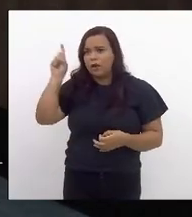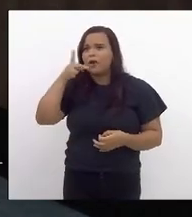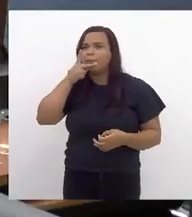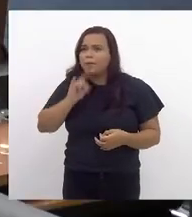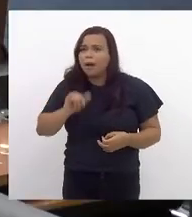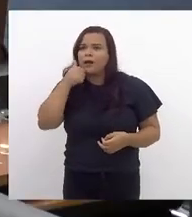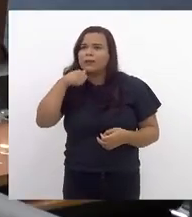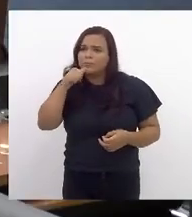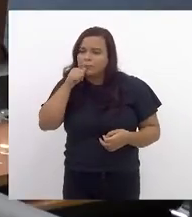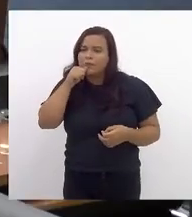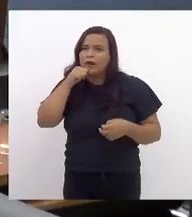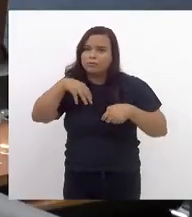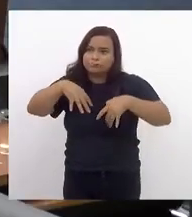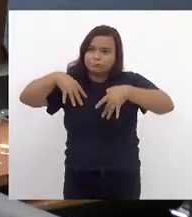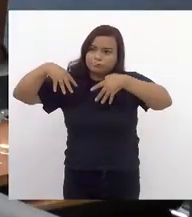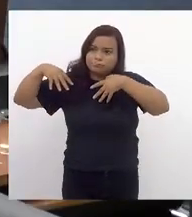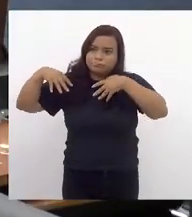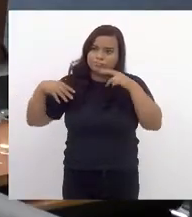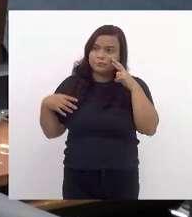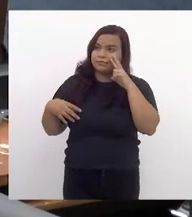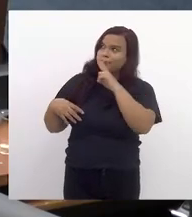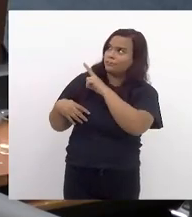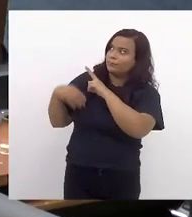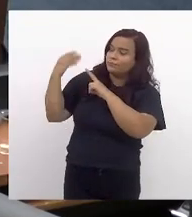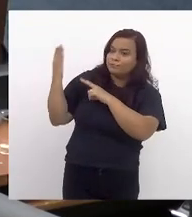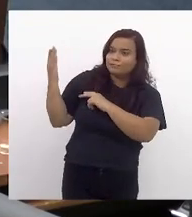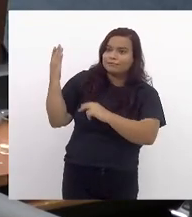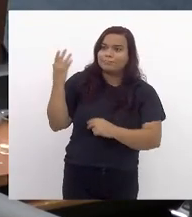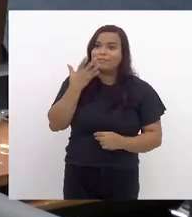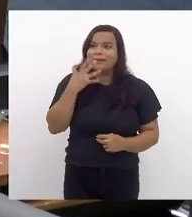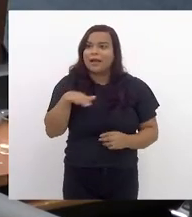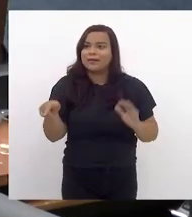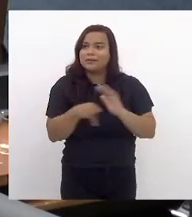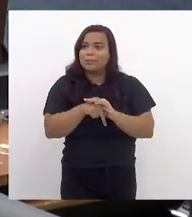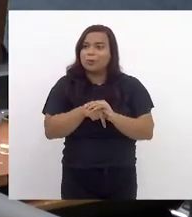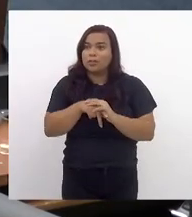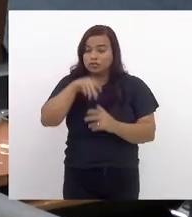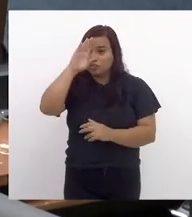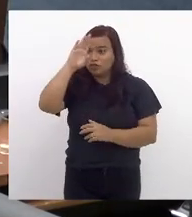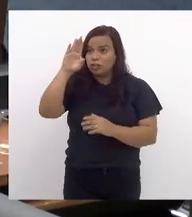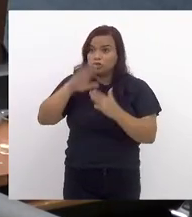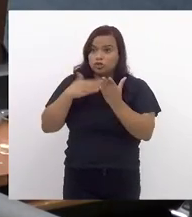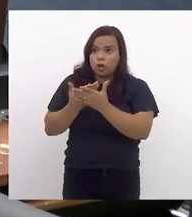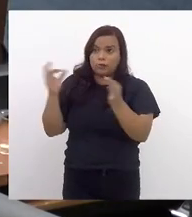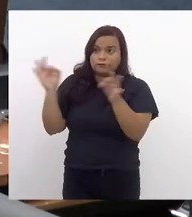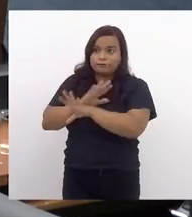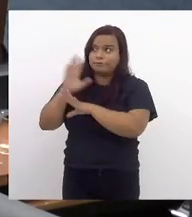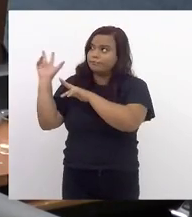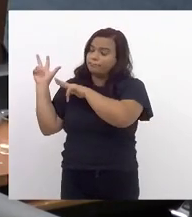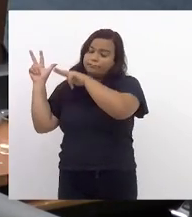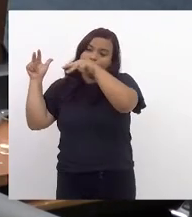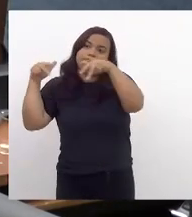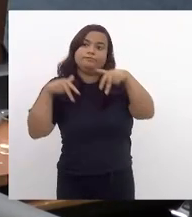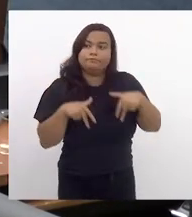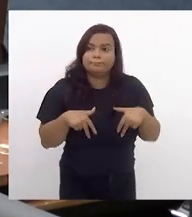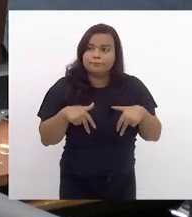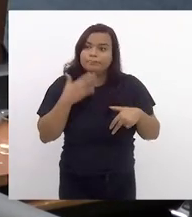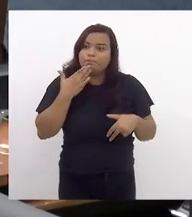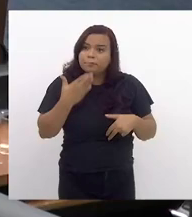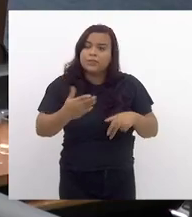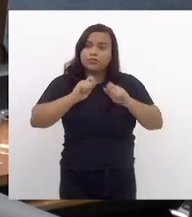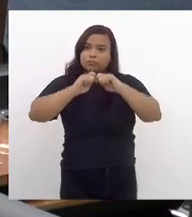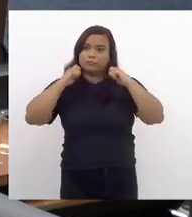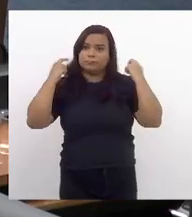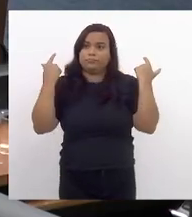mães dessas crianças que vieram direto da escola para poder pedir que a Assembleia